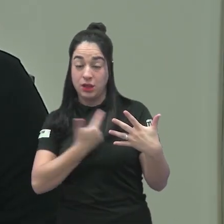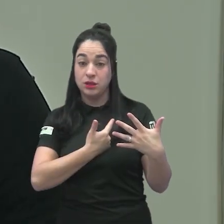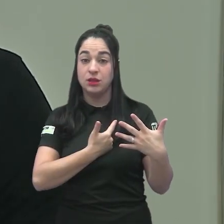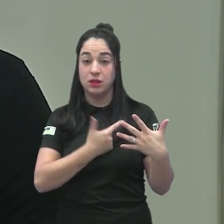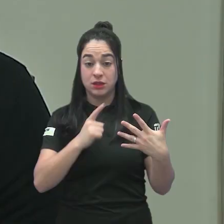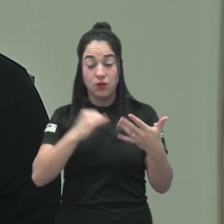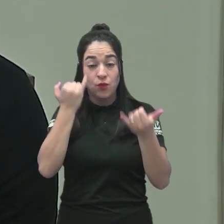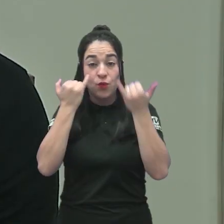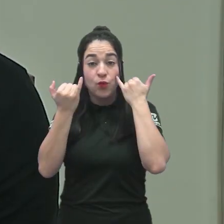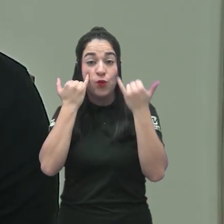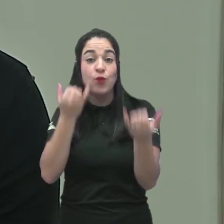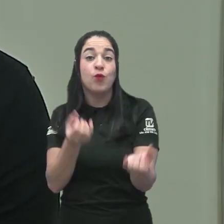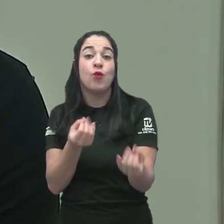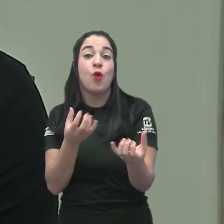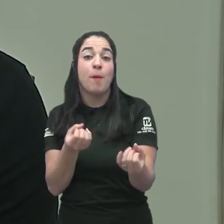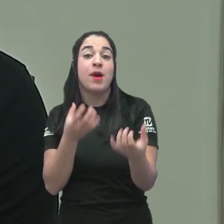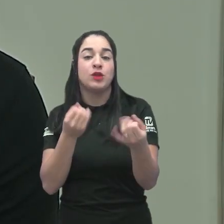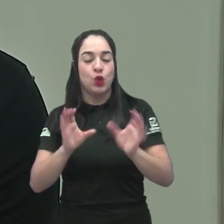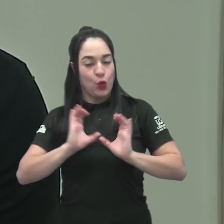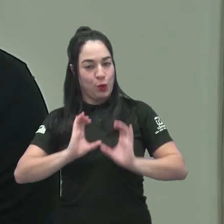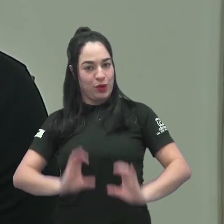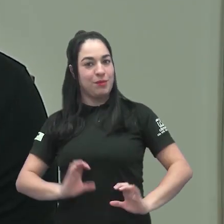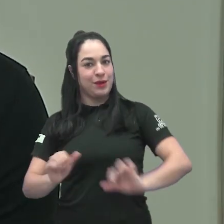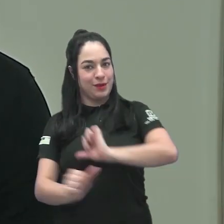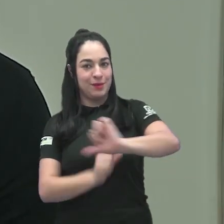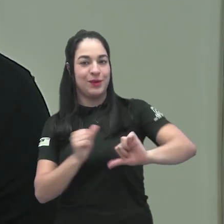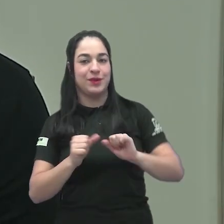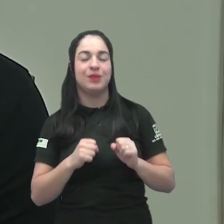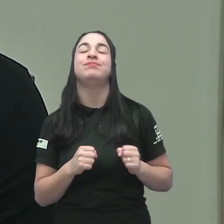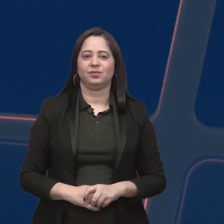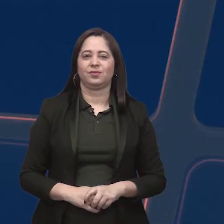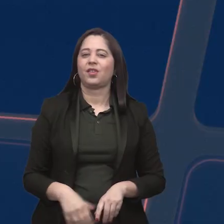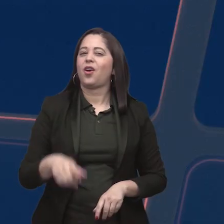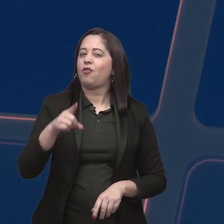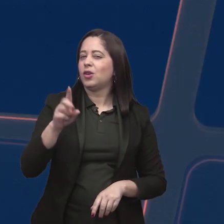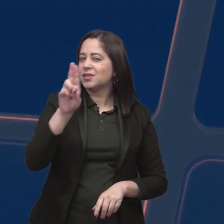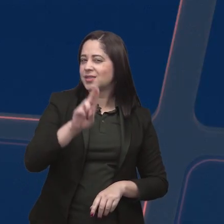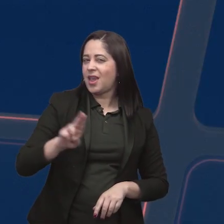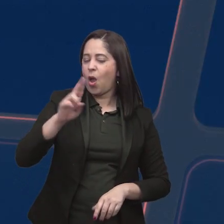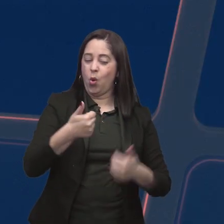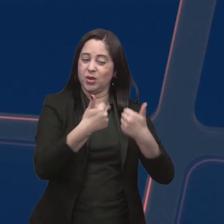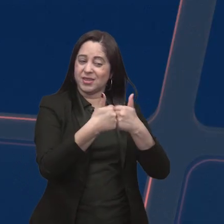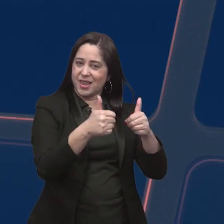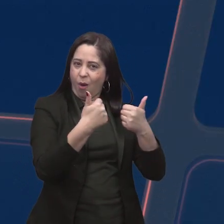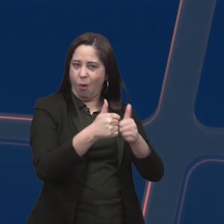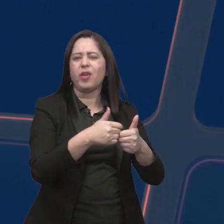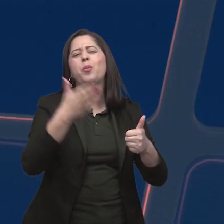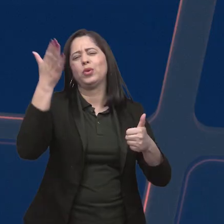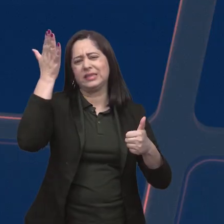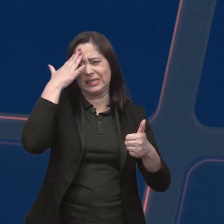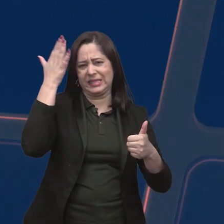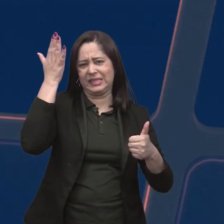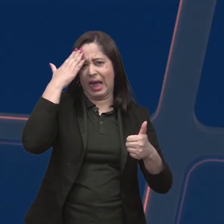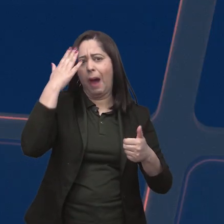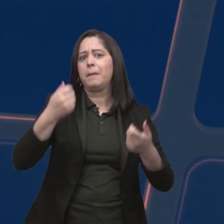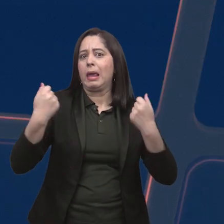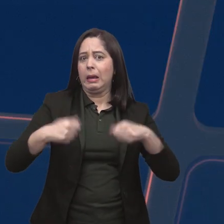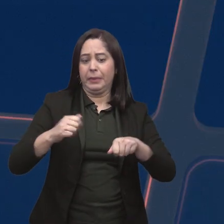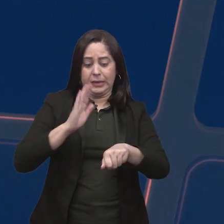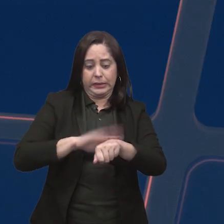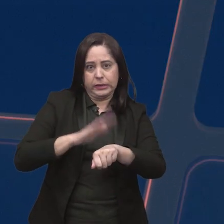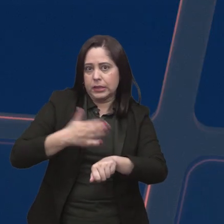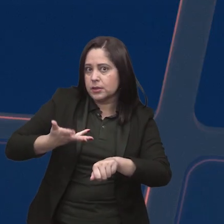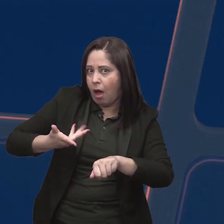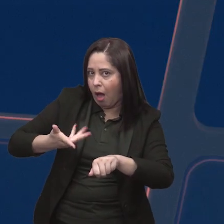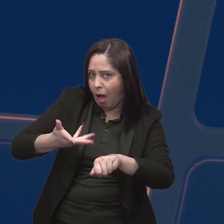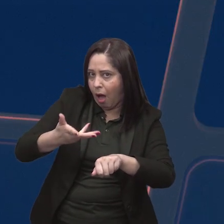para a gente ter um grande campo de informação para a mudança de comportamento. Quem usa o transporte público em São José sabe que